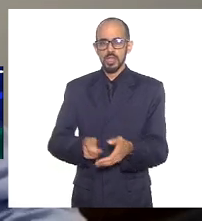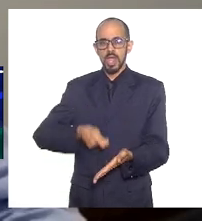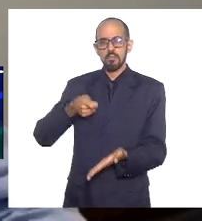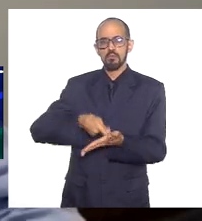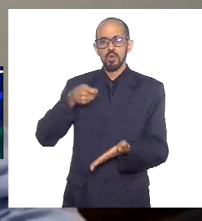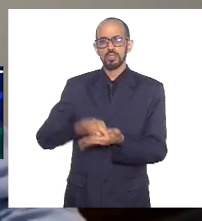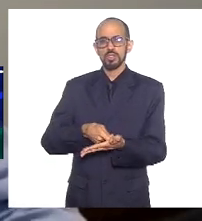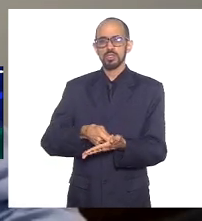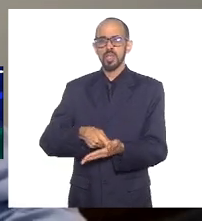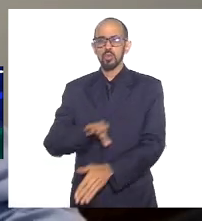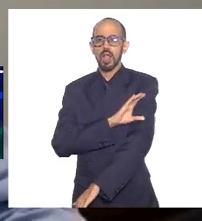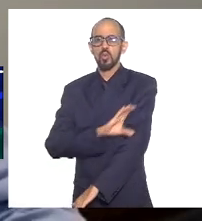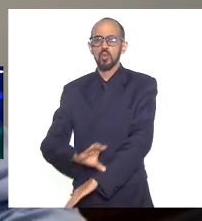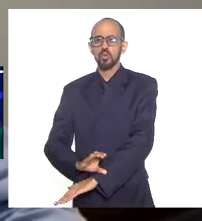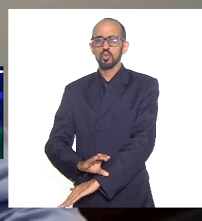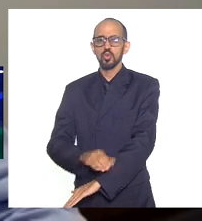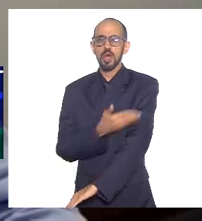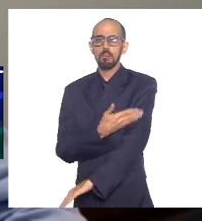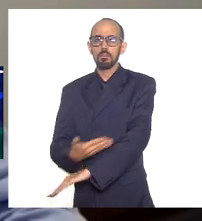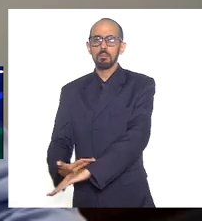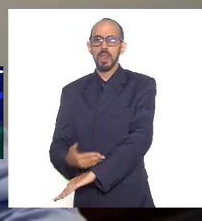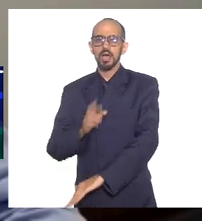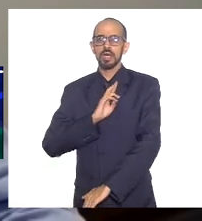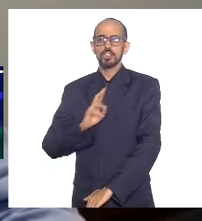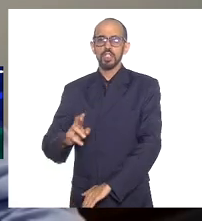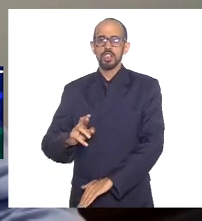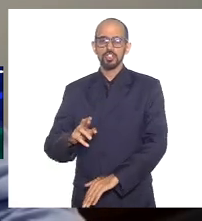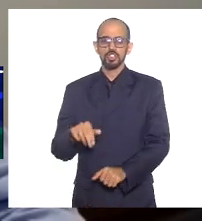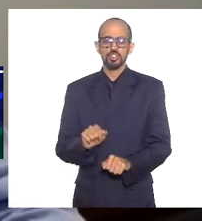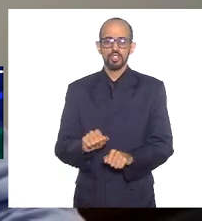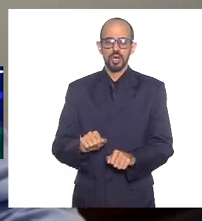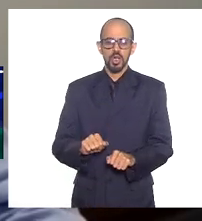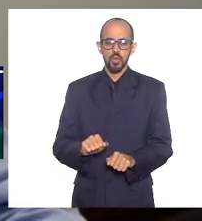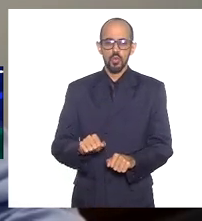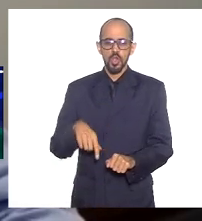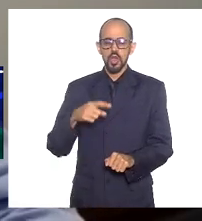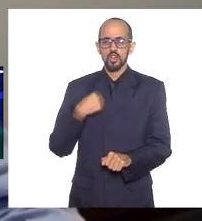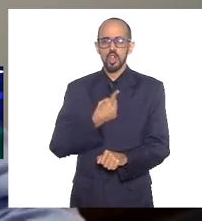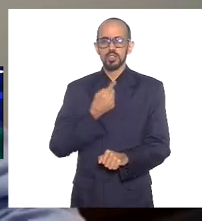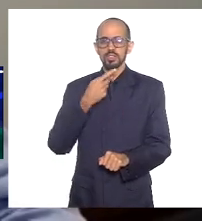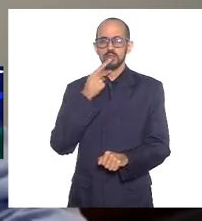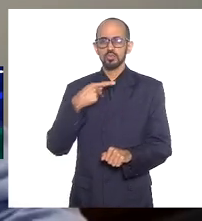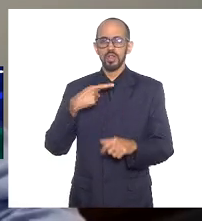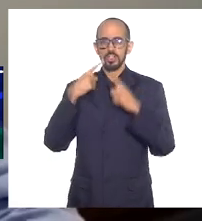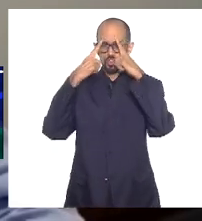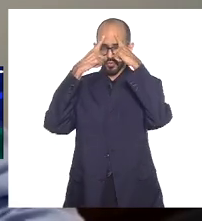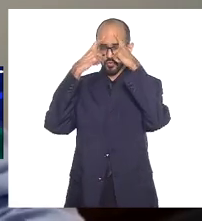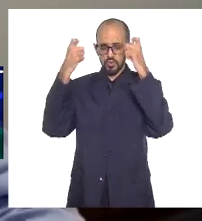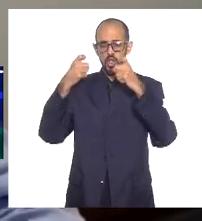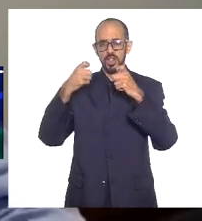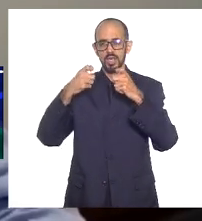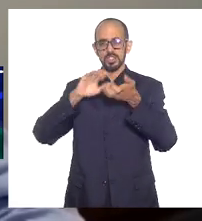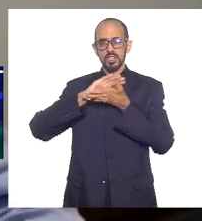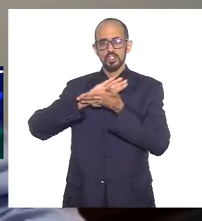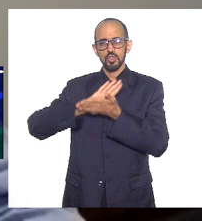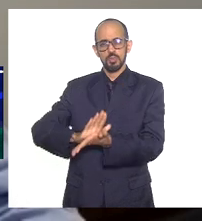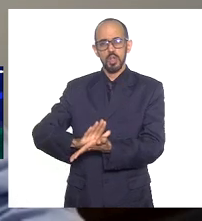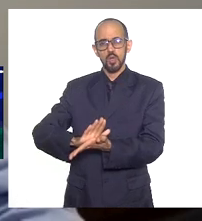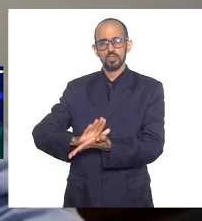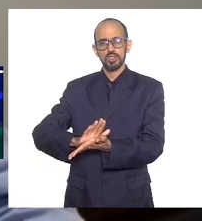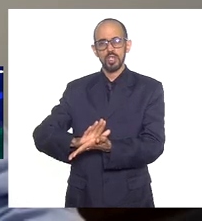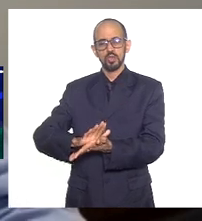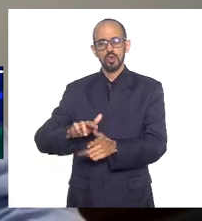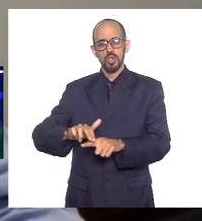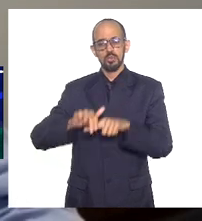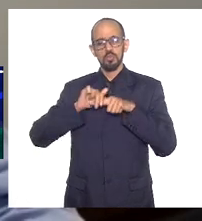religiosa não é de mera intolerância que estamos tratando nós estamos tratando de violência de racismo de preconceito e